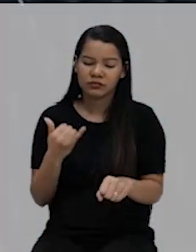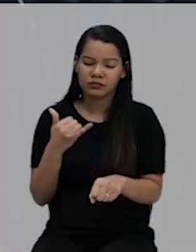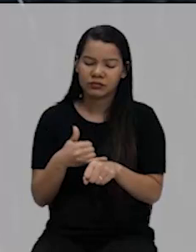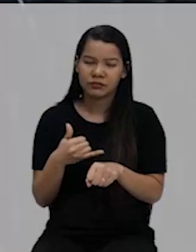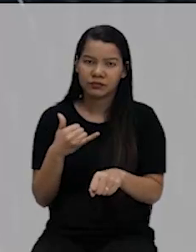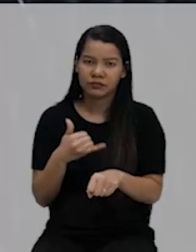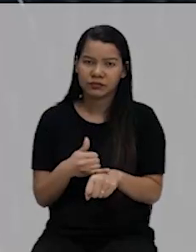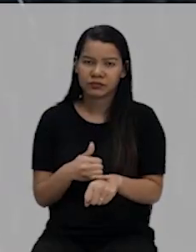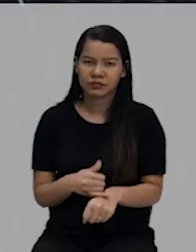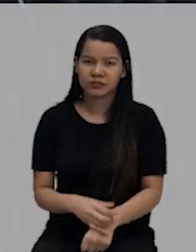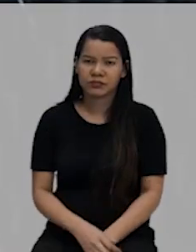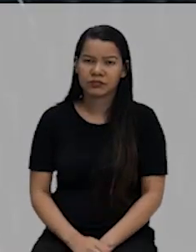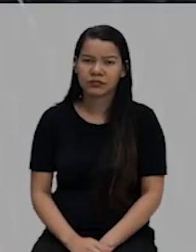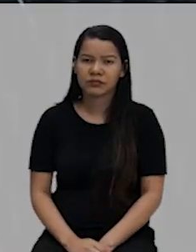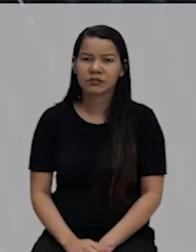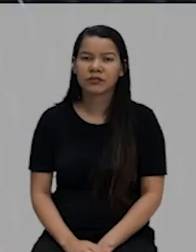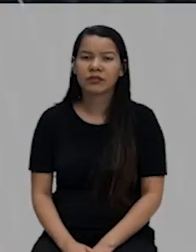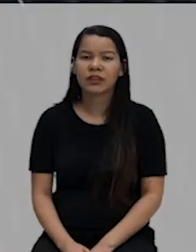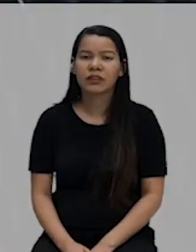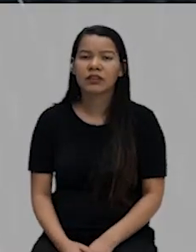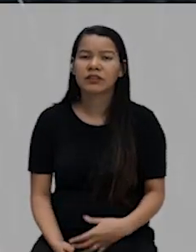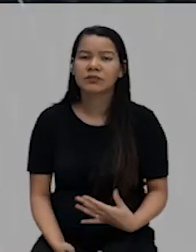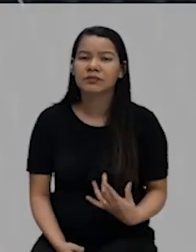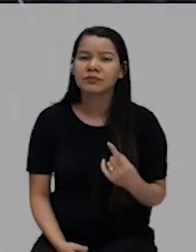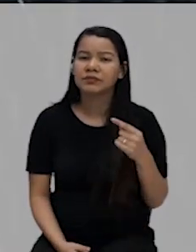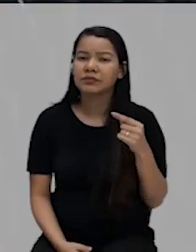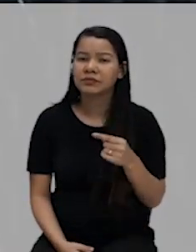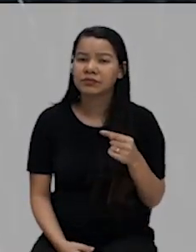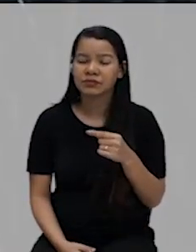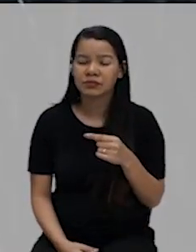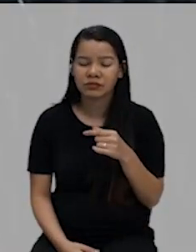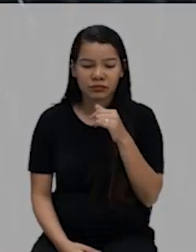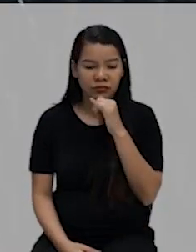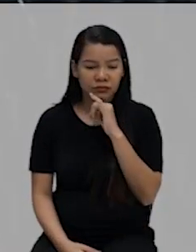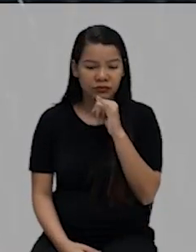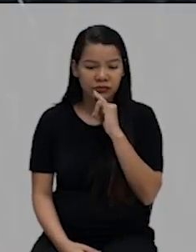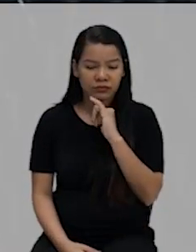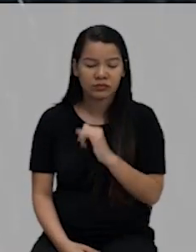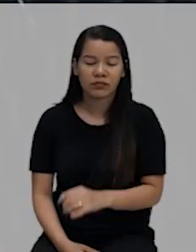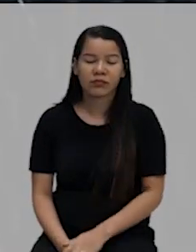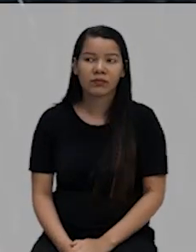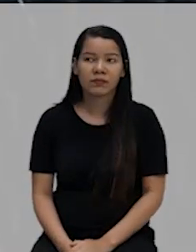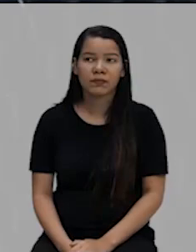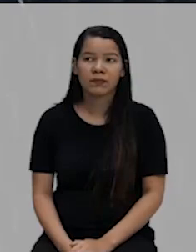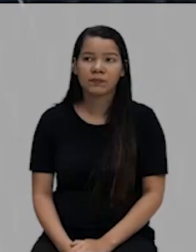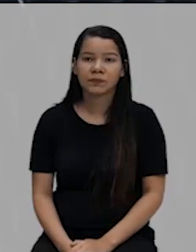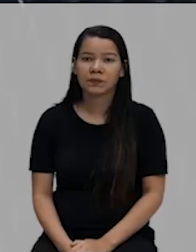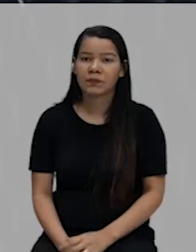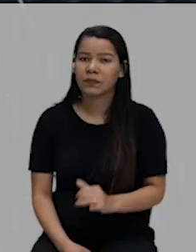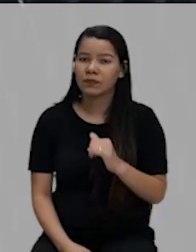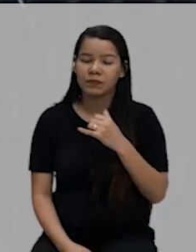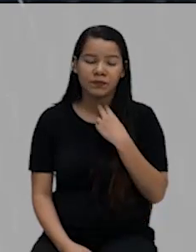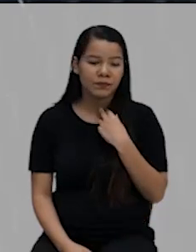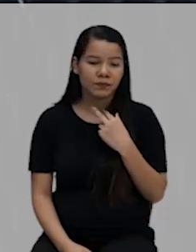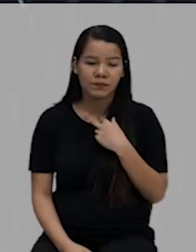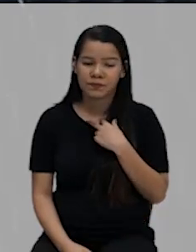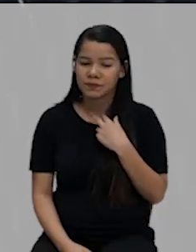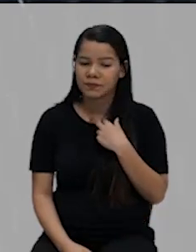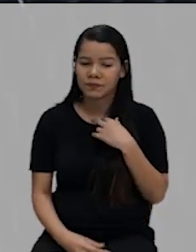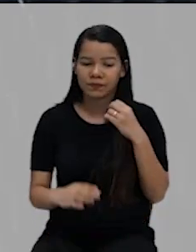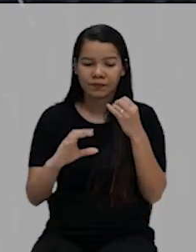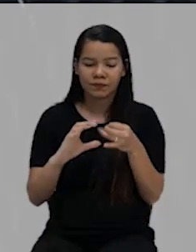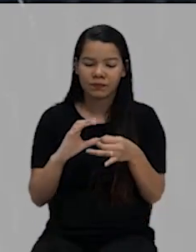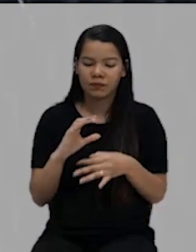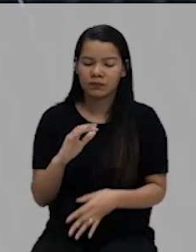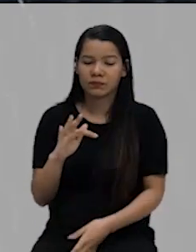certo? Então esse caso aqui, esse exemplo, eu não posso classificar como um